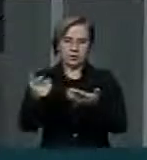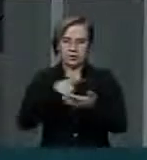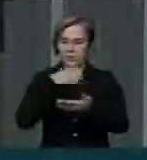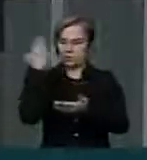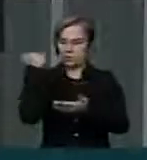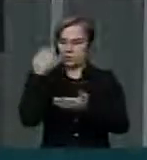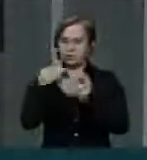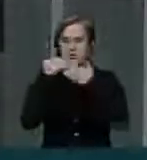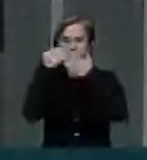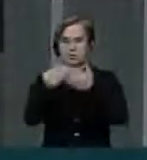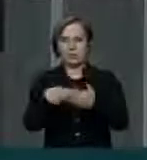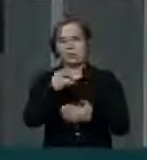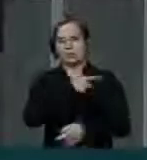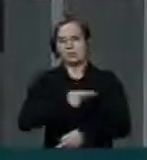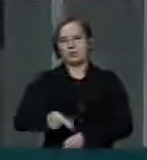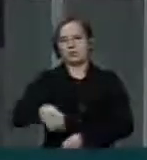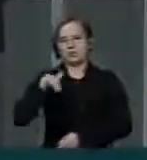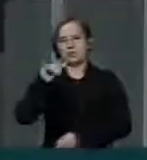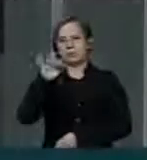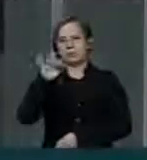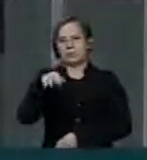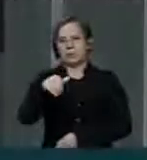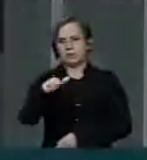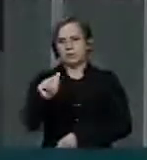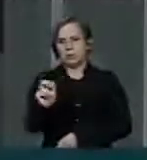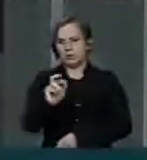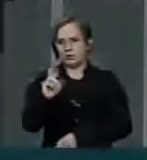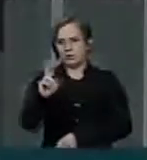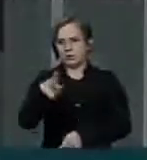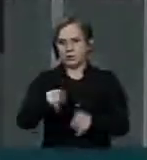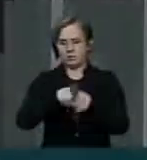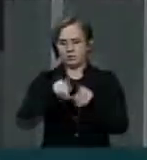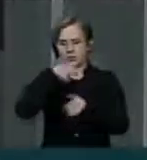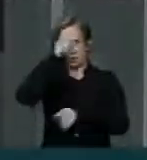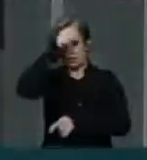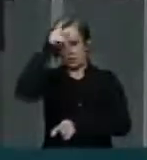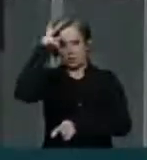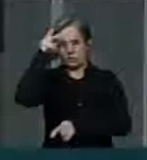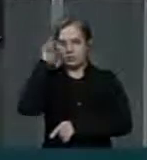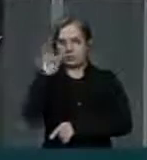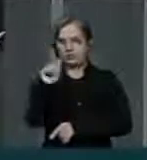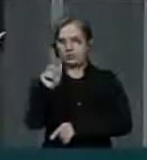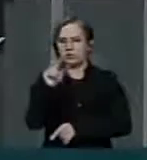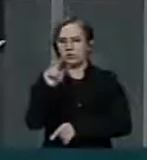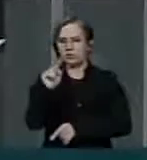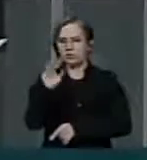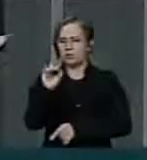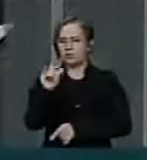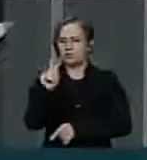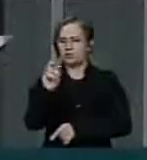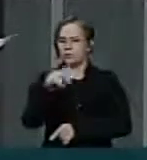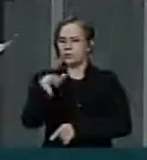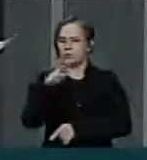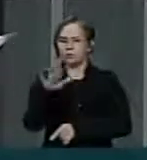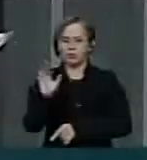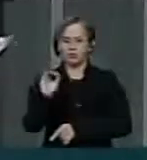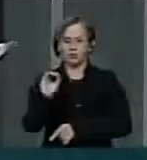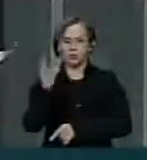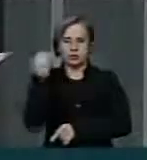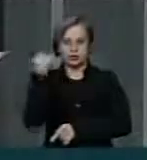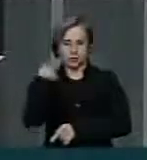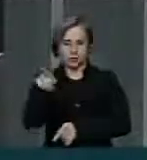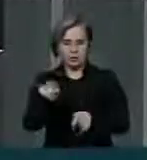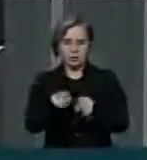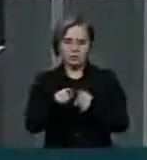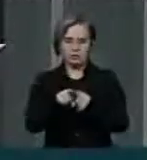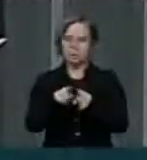levadas ao presidente Itamar e pelo prefeito Tasso Genro e pela deputada, na época, prefeita